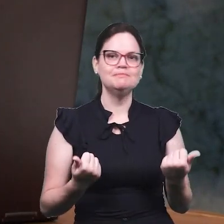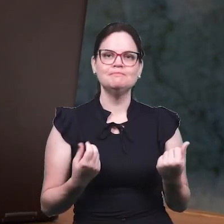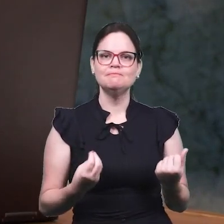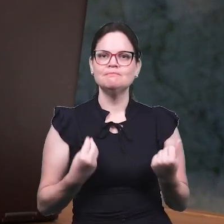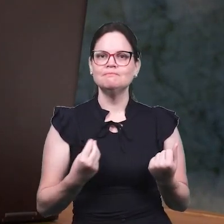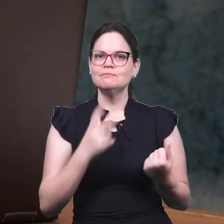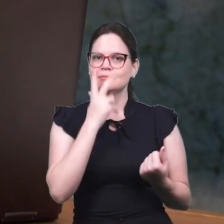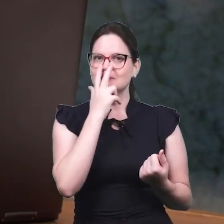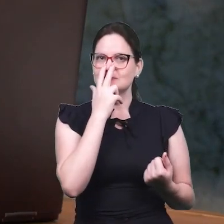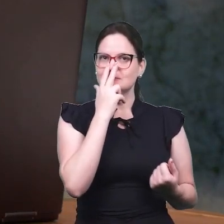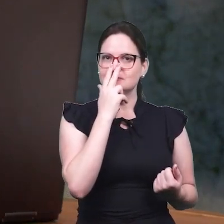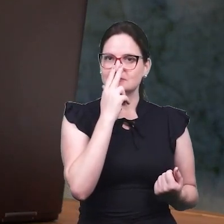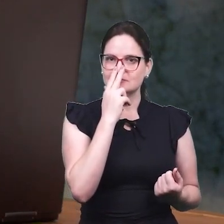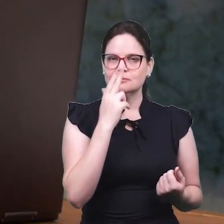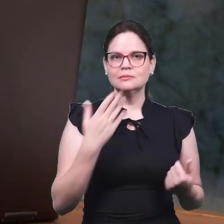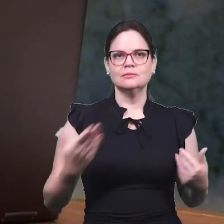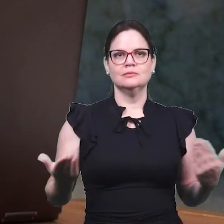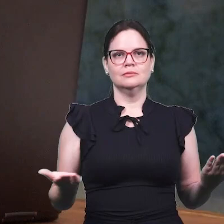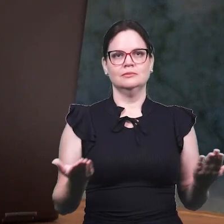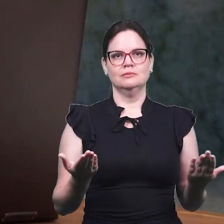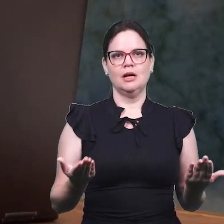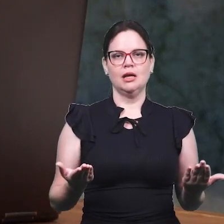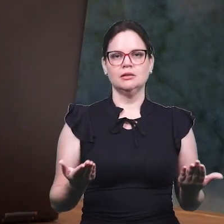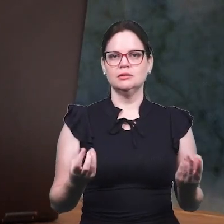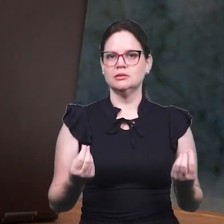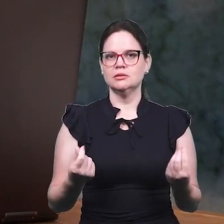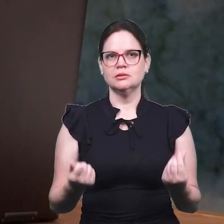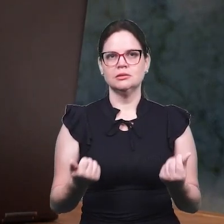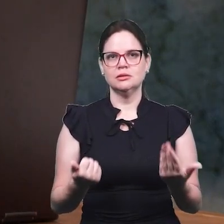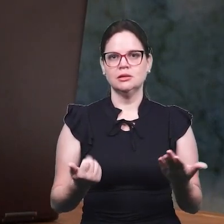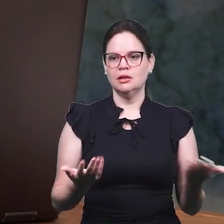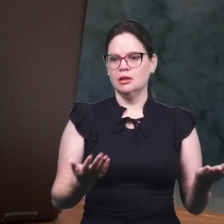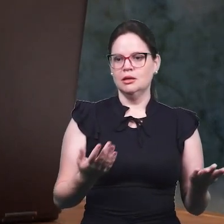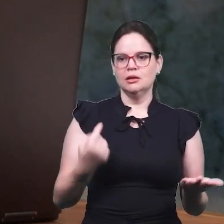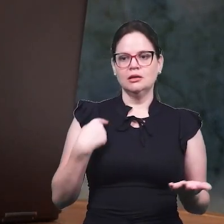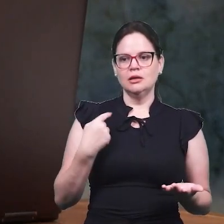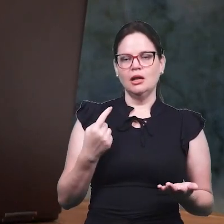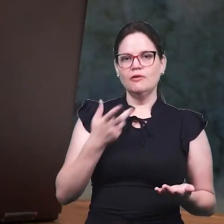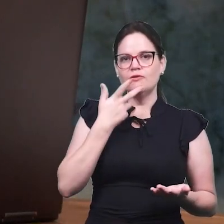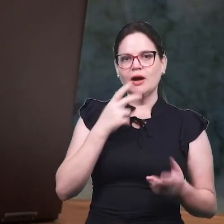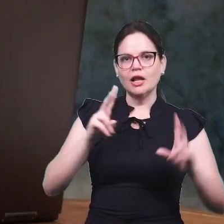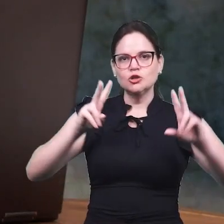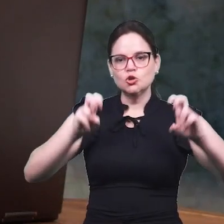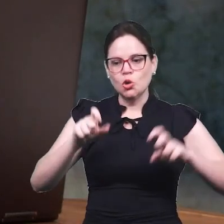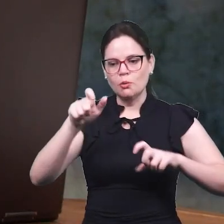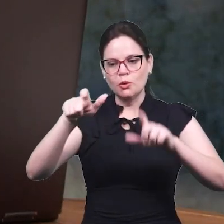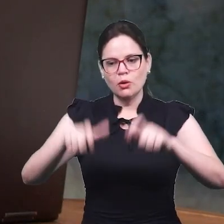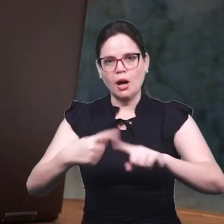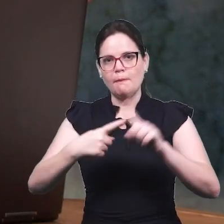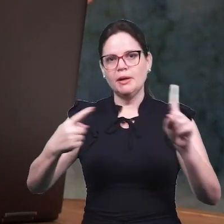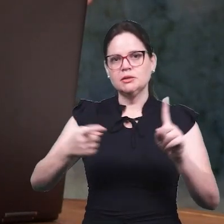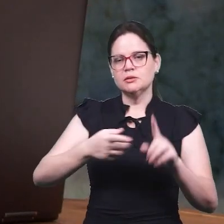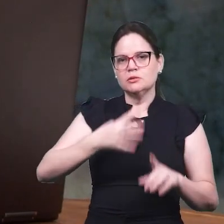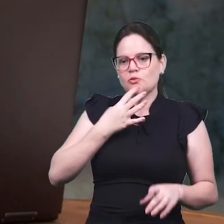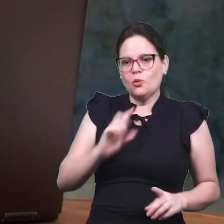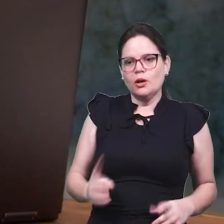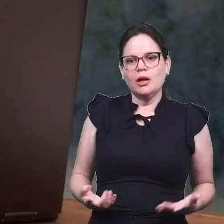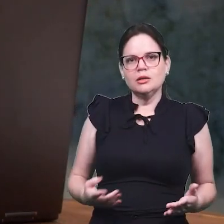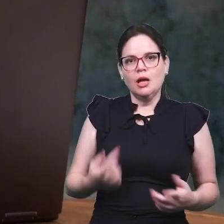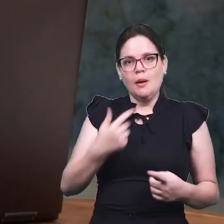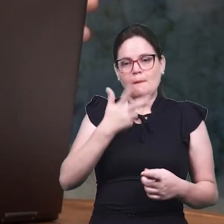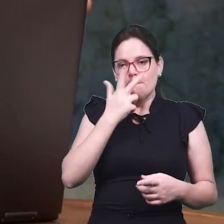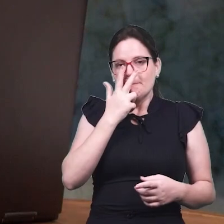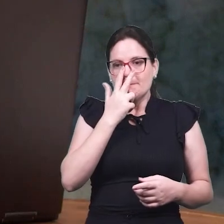forma. Parece até que ele foi uma espécie de intromissão num lugar que ele nem conhecia. Ele já